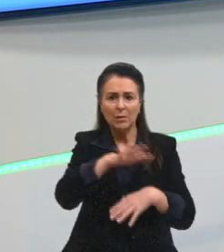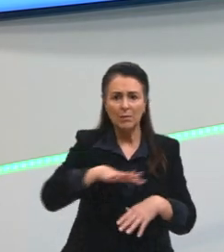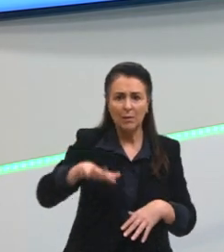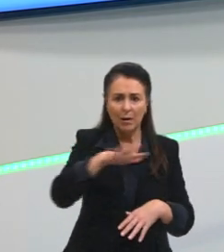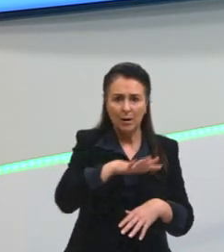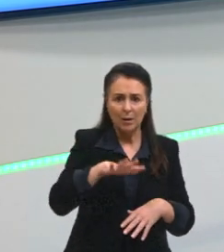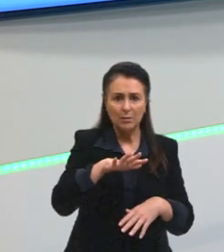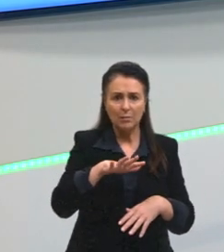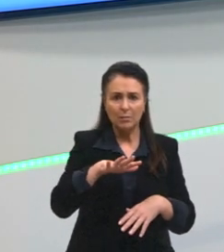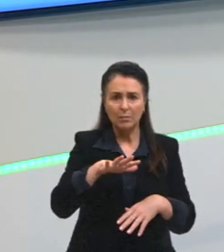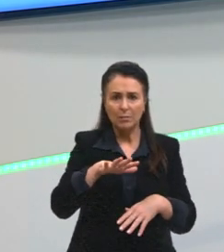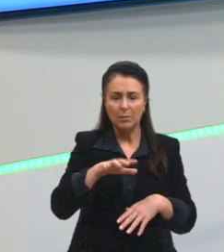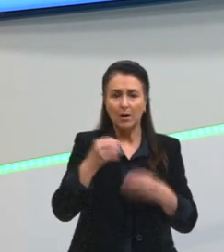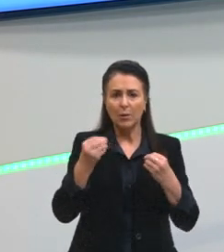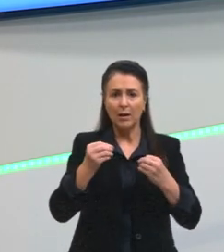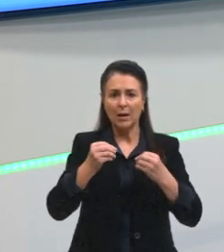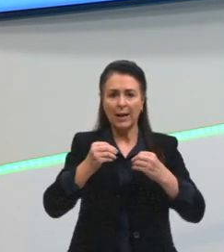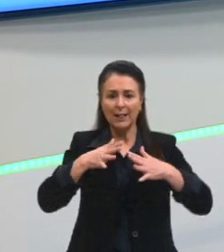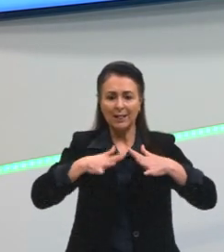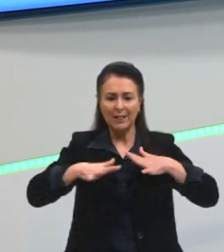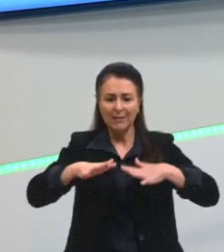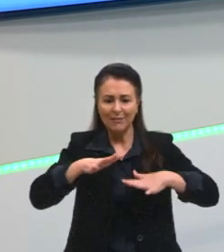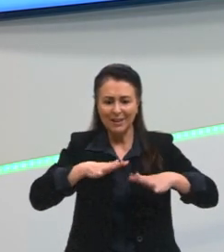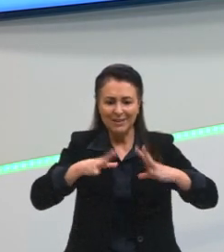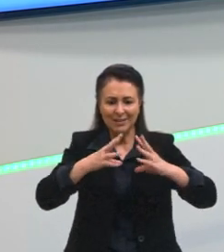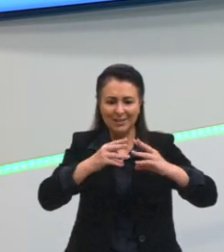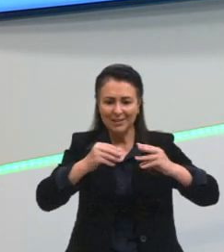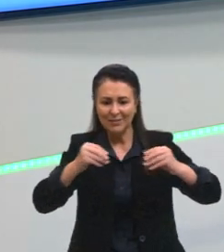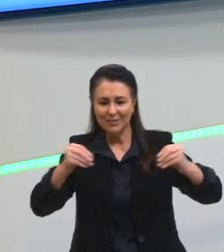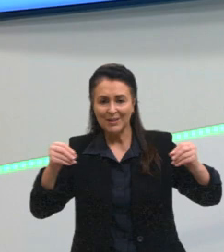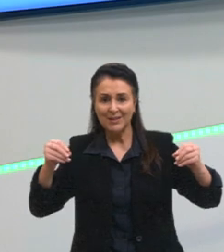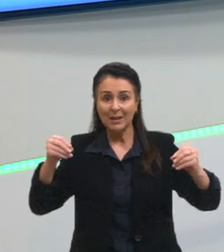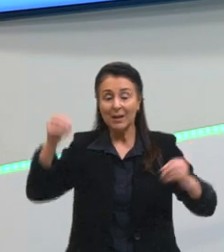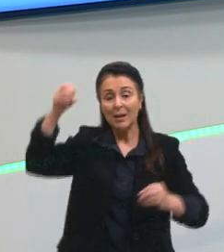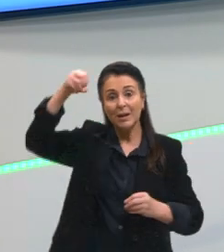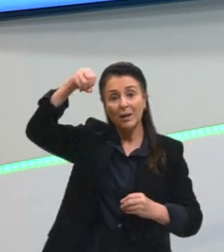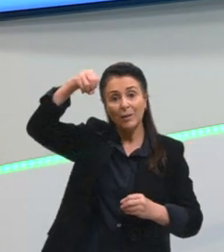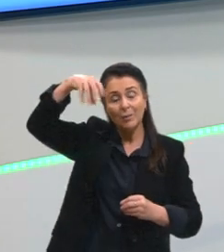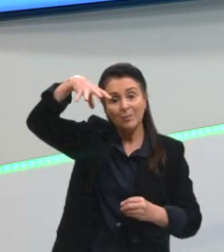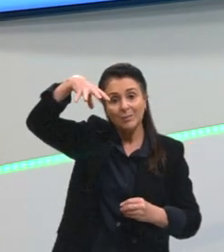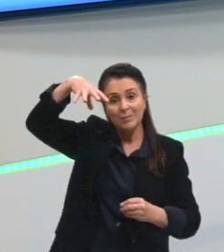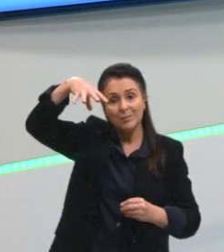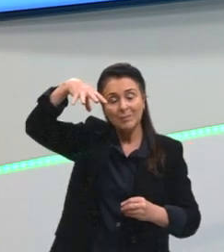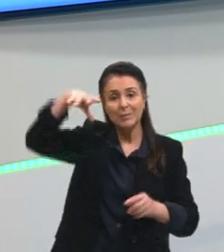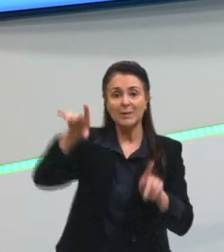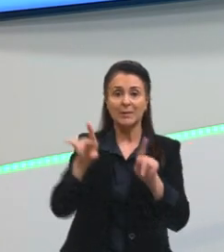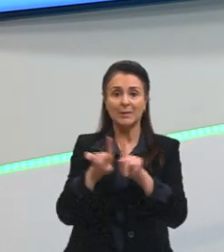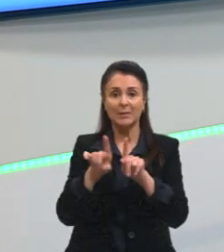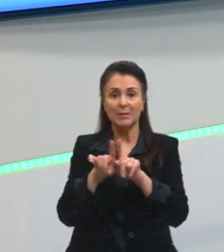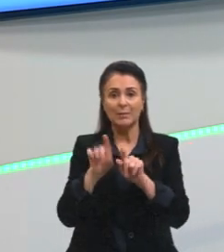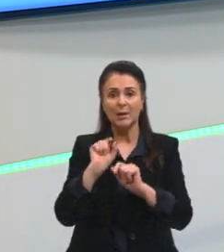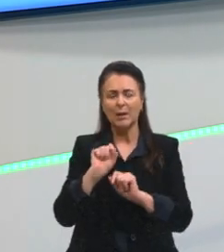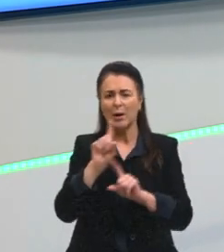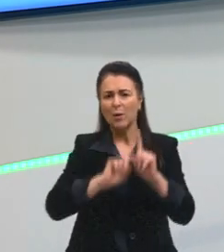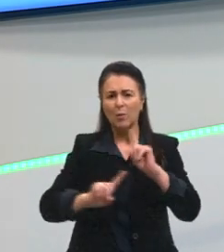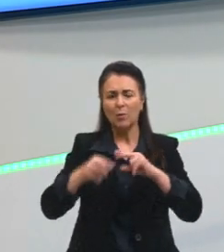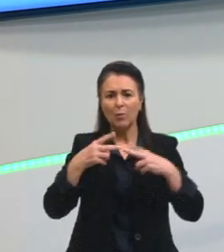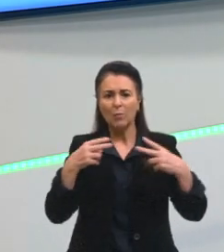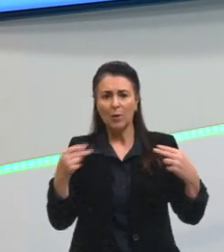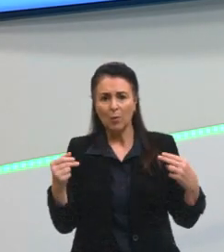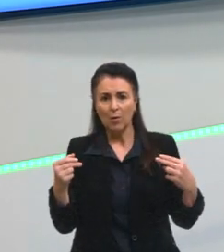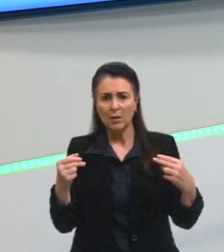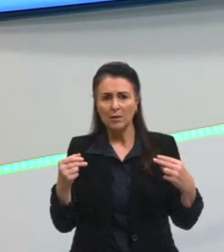Light Light e leveza Light Ellus Light é também pode ser algo relacionado